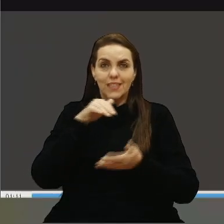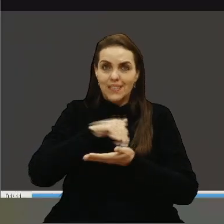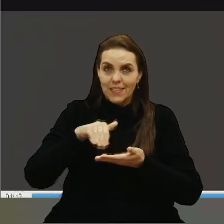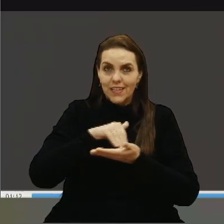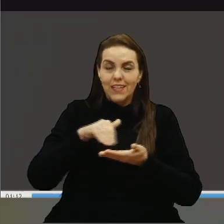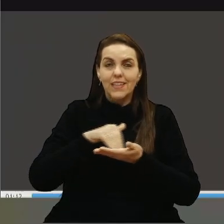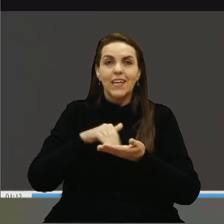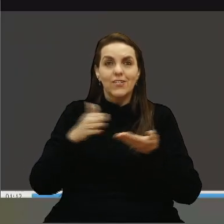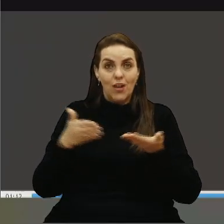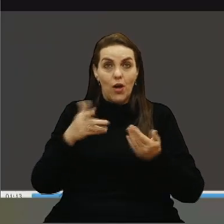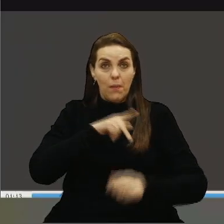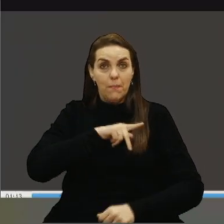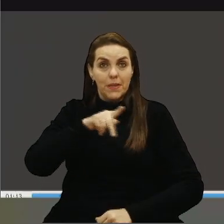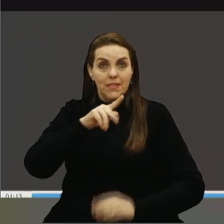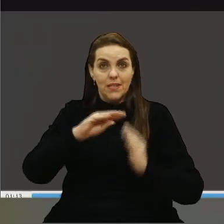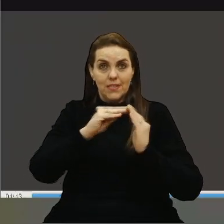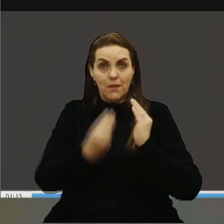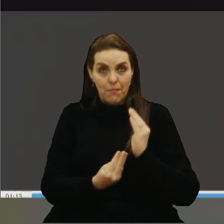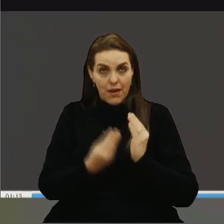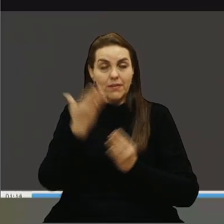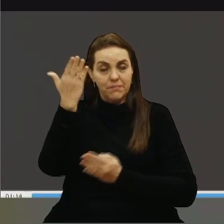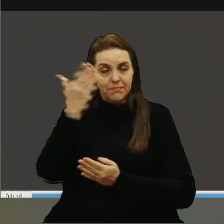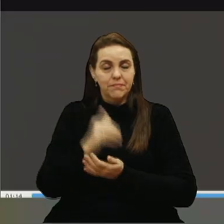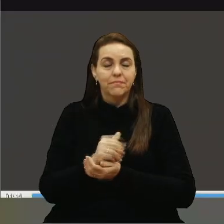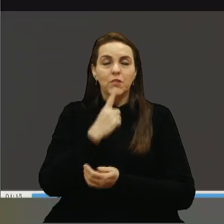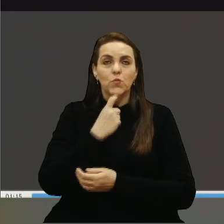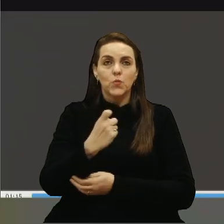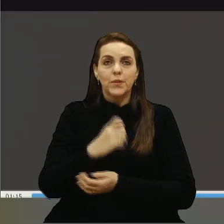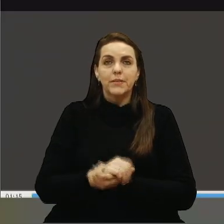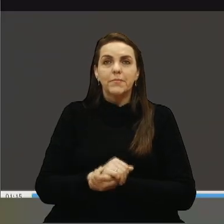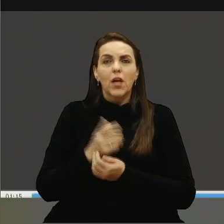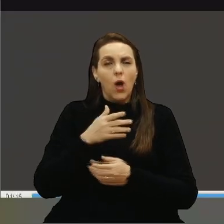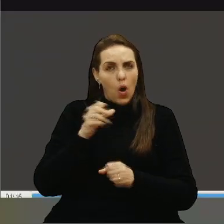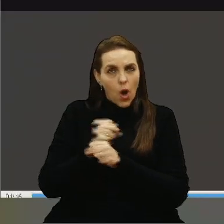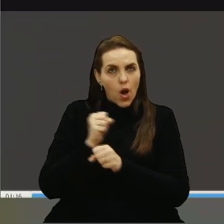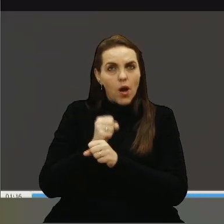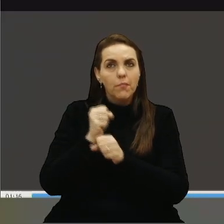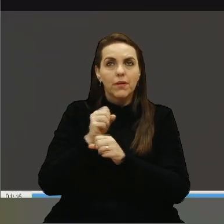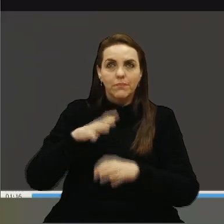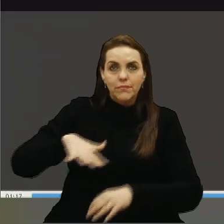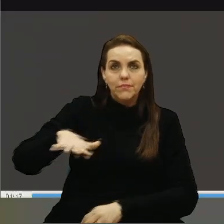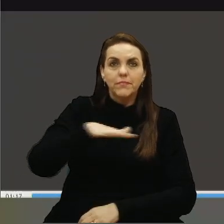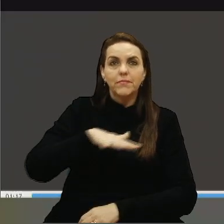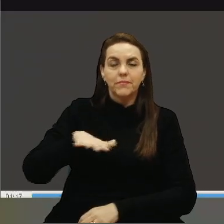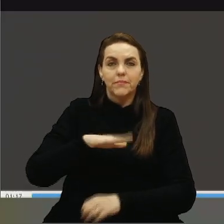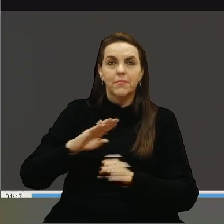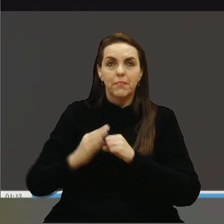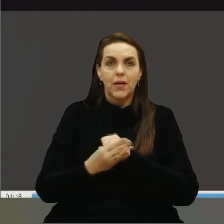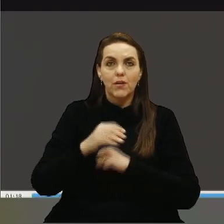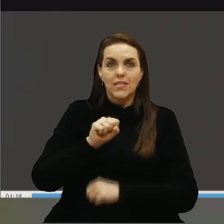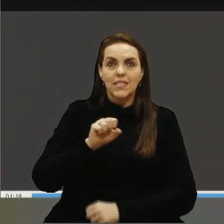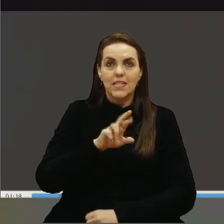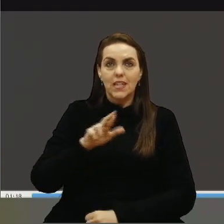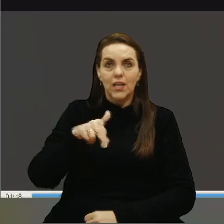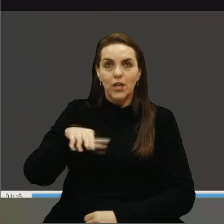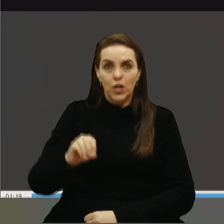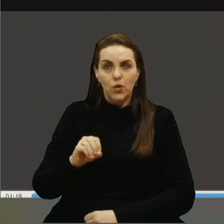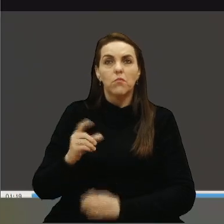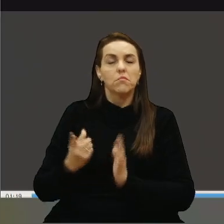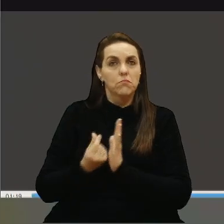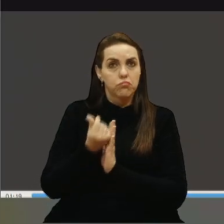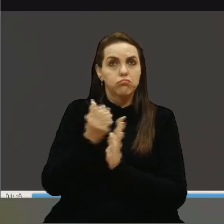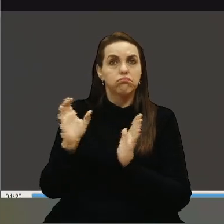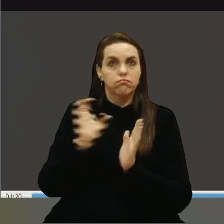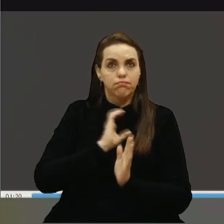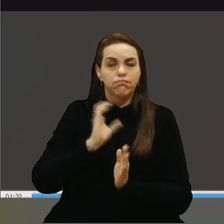hoje João Luiz, que em breve irão iniciar obras aqui na região do Serrano, grandiosas, valores elevados e, claro, essa